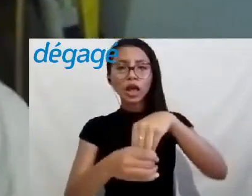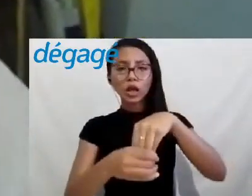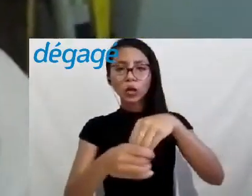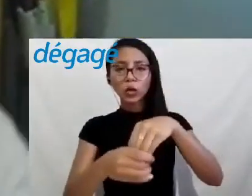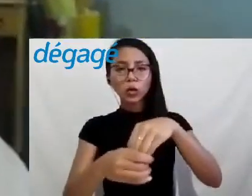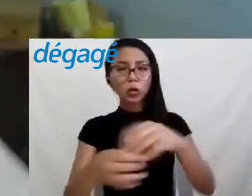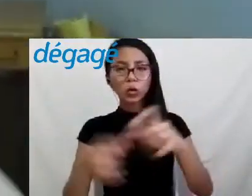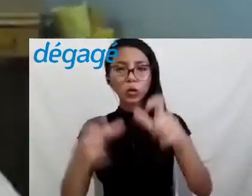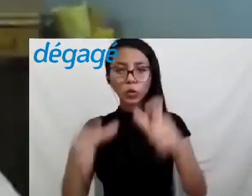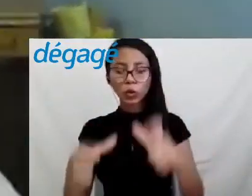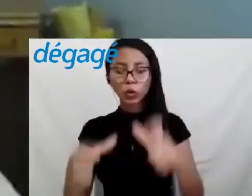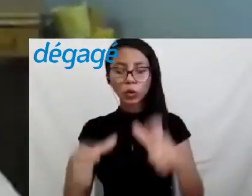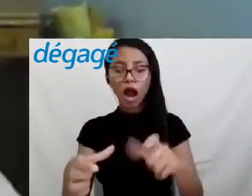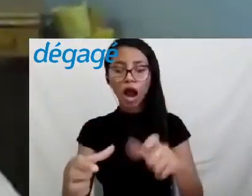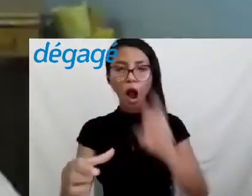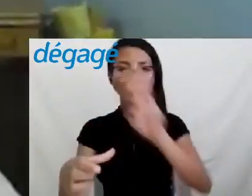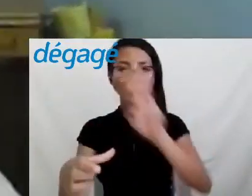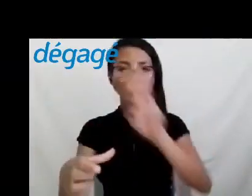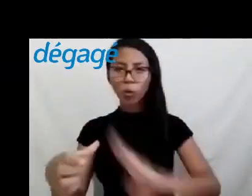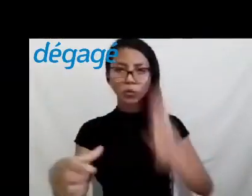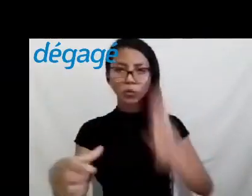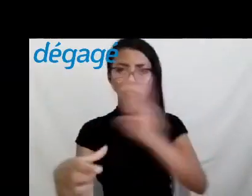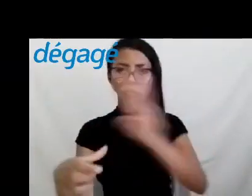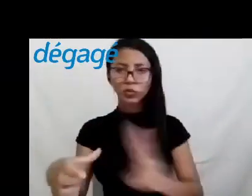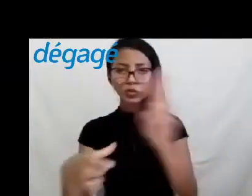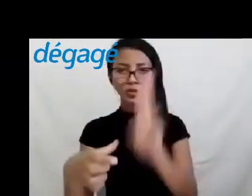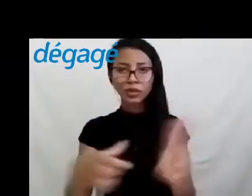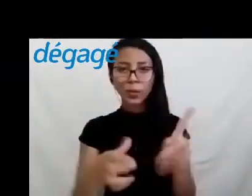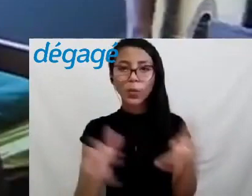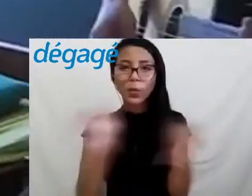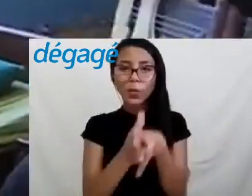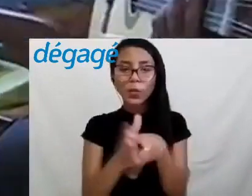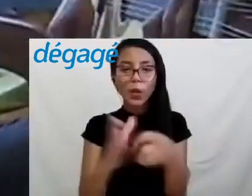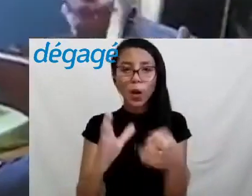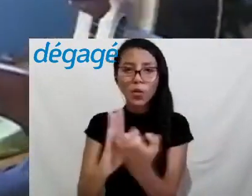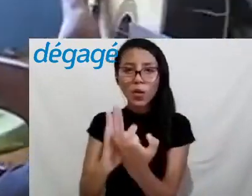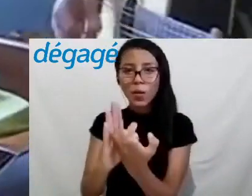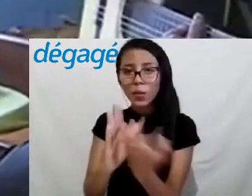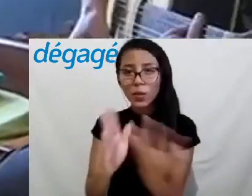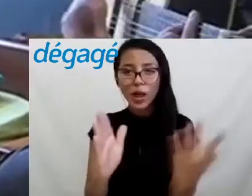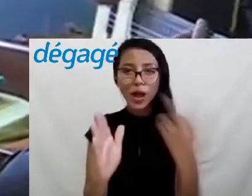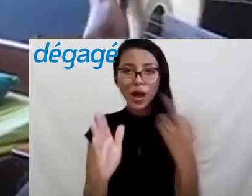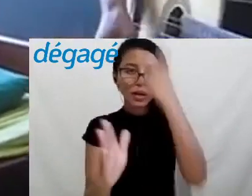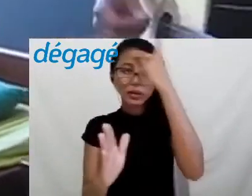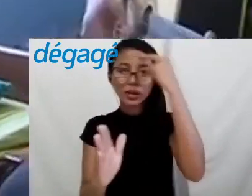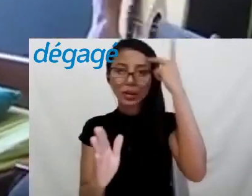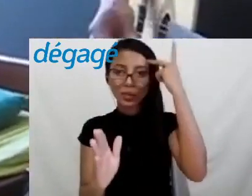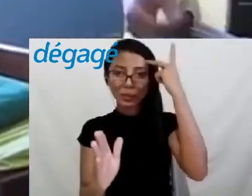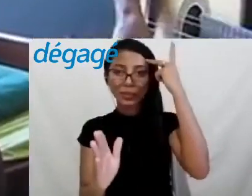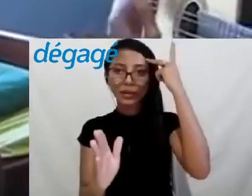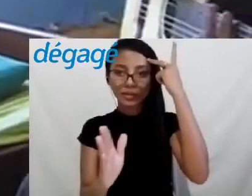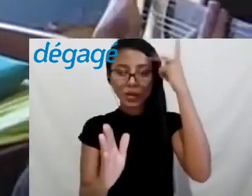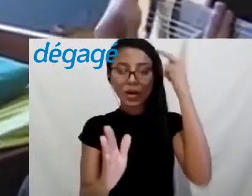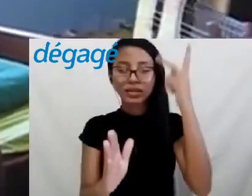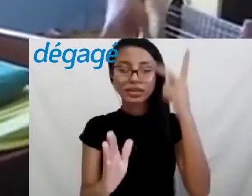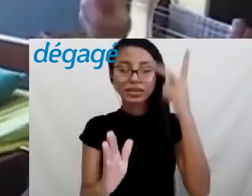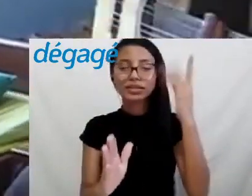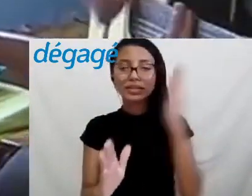universais, que são, tem na estrutura da escala helicoidal, tem na estrutura do coração, movimentos do coração,